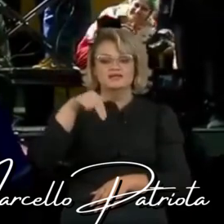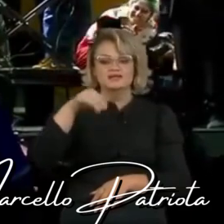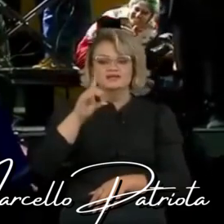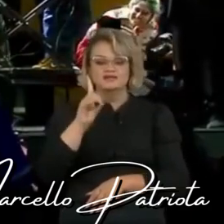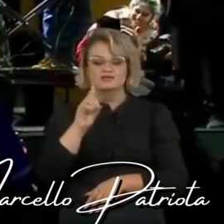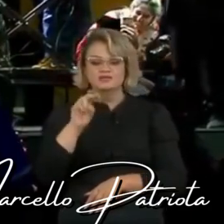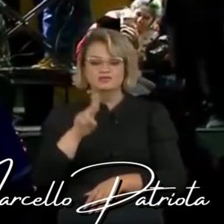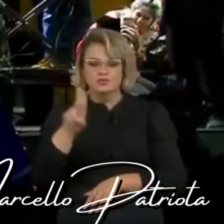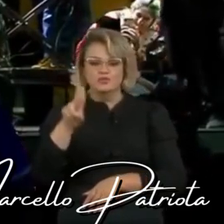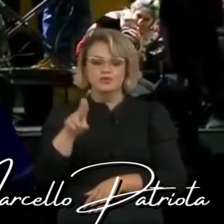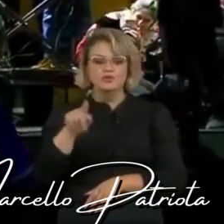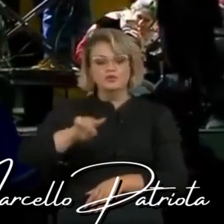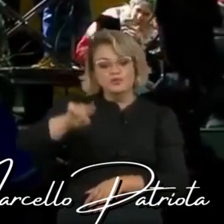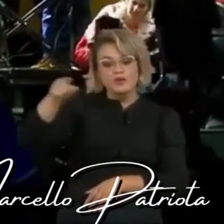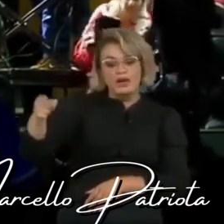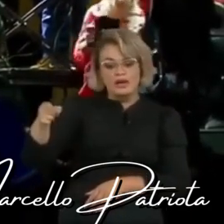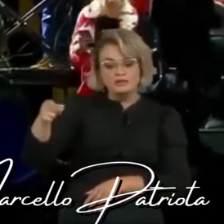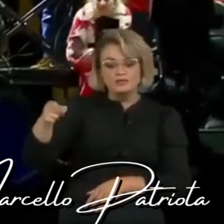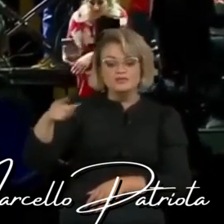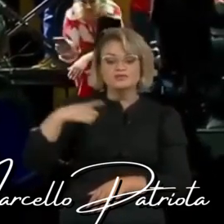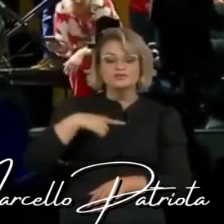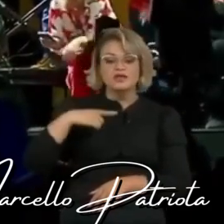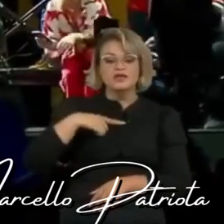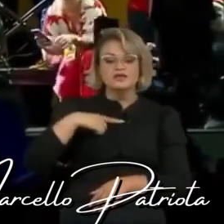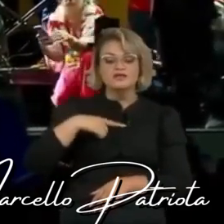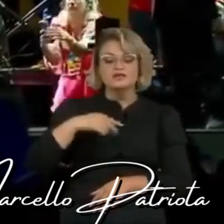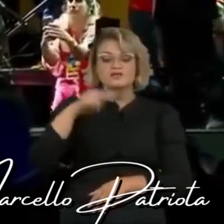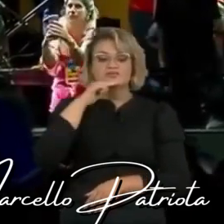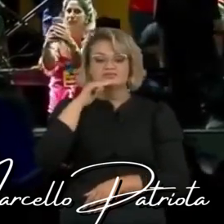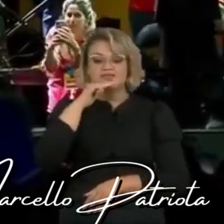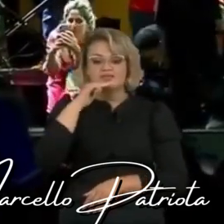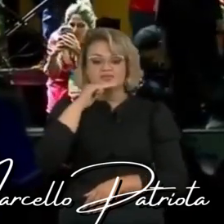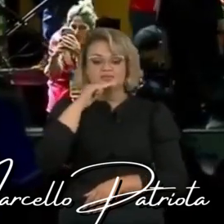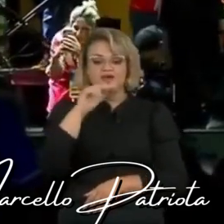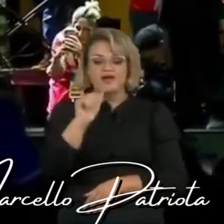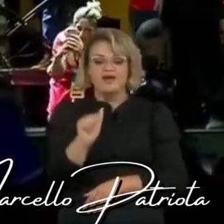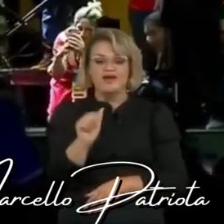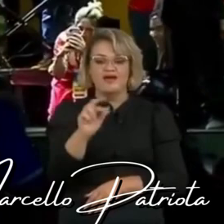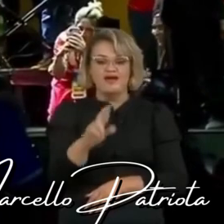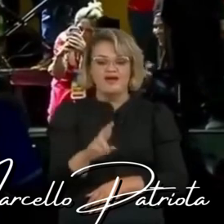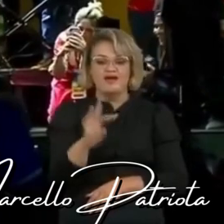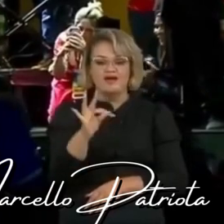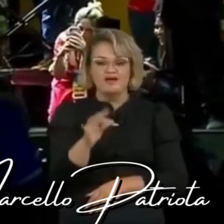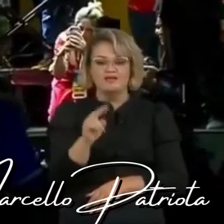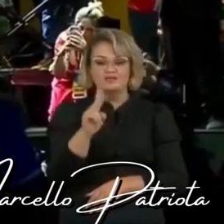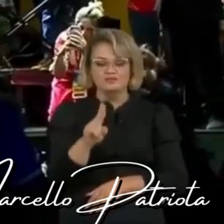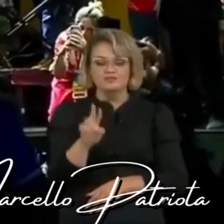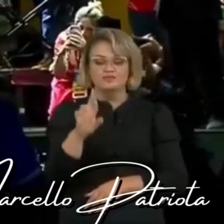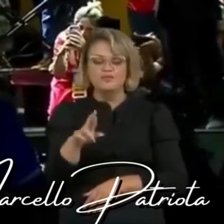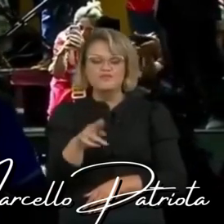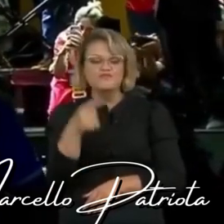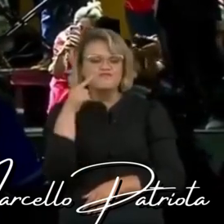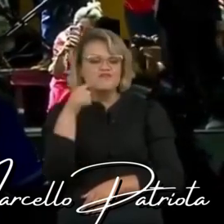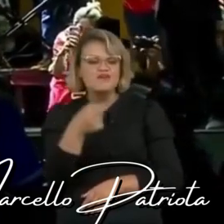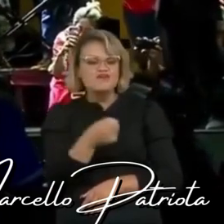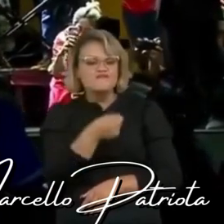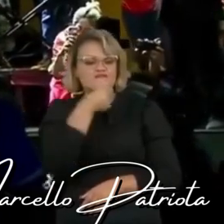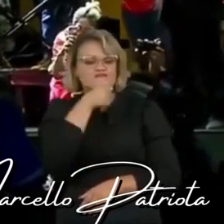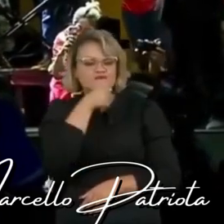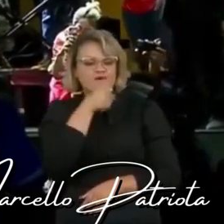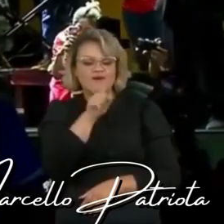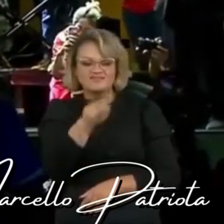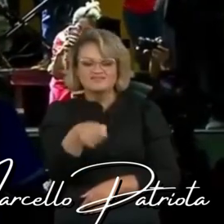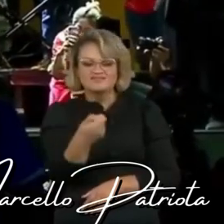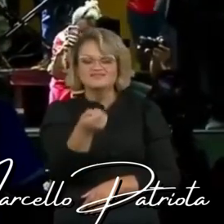lado, bem pertinho, está o seu neto, Arthur, vendo o avô